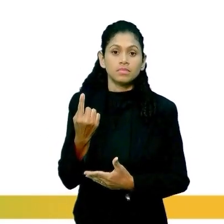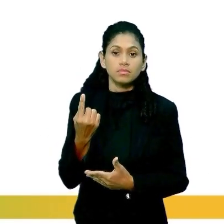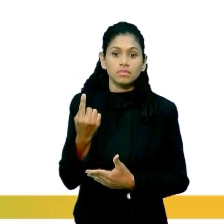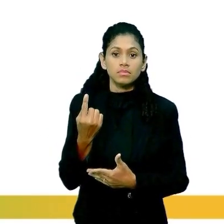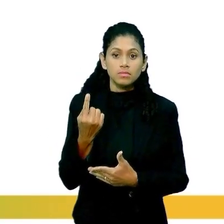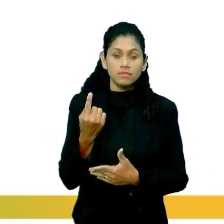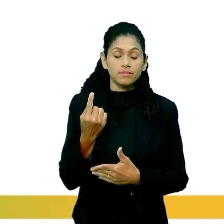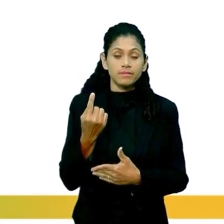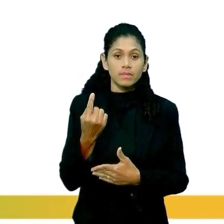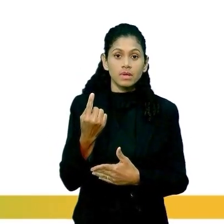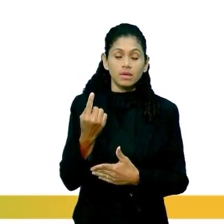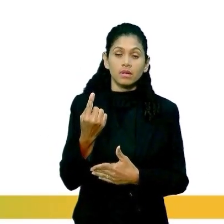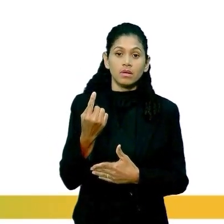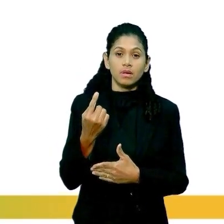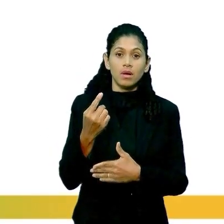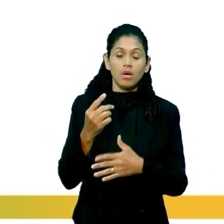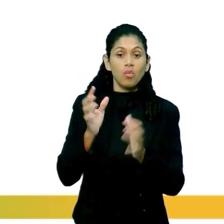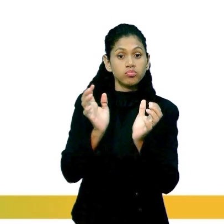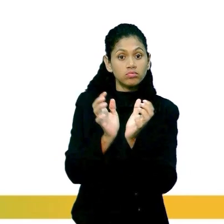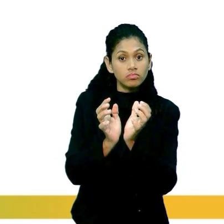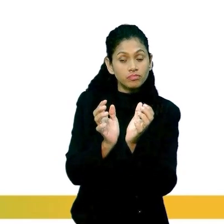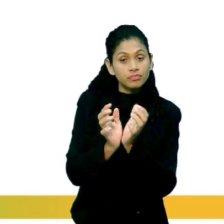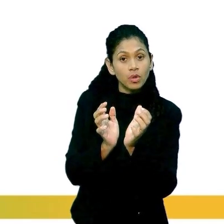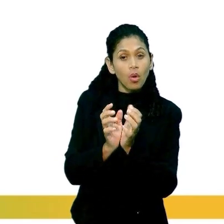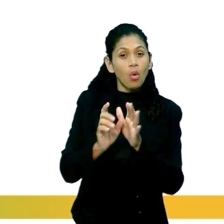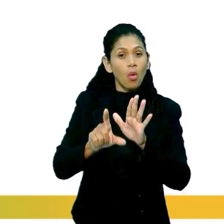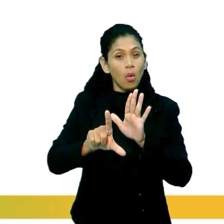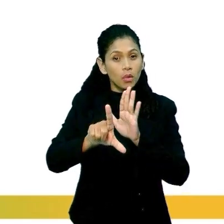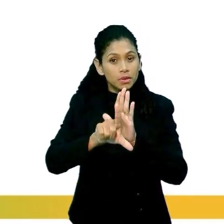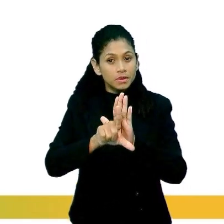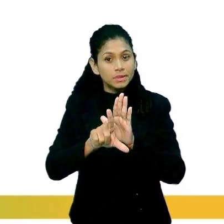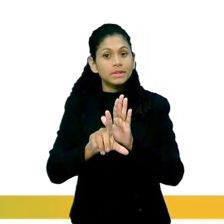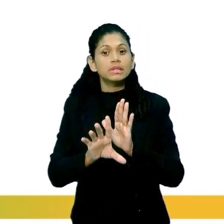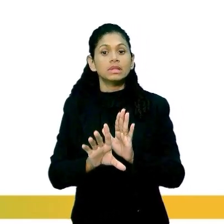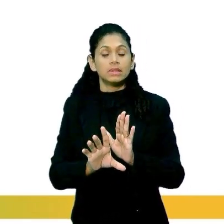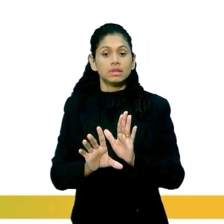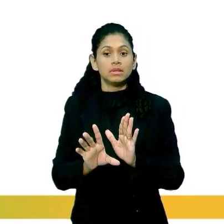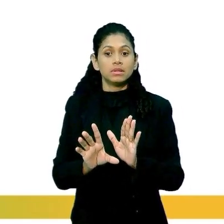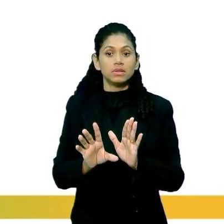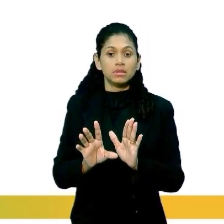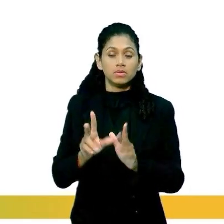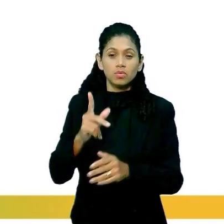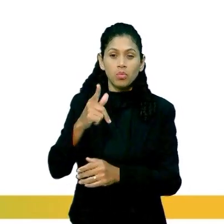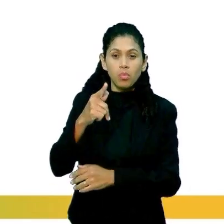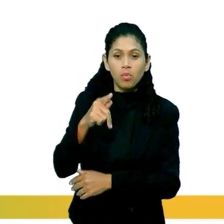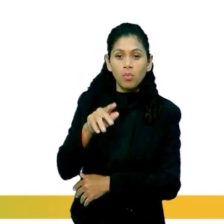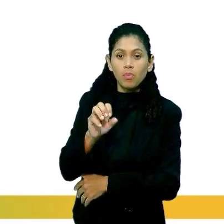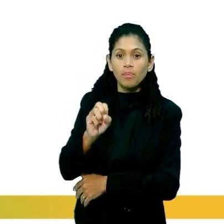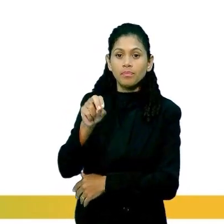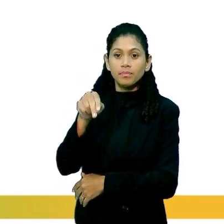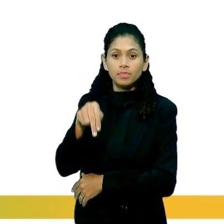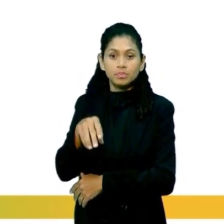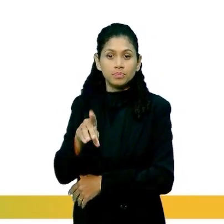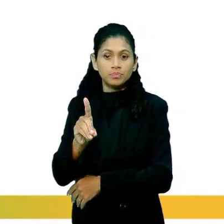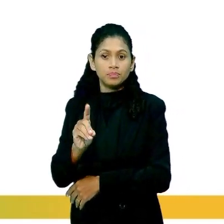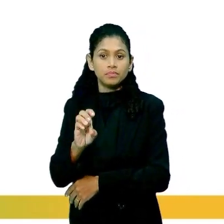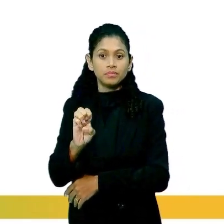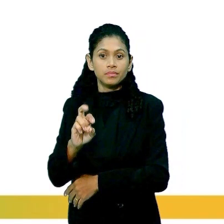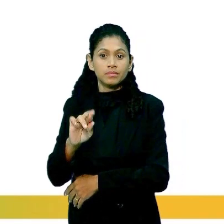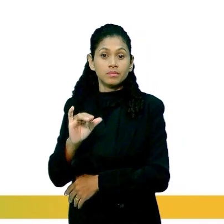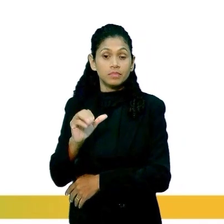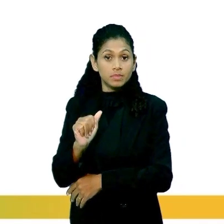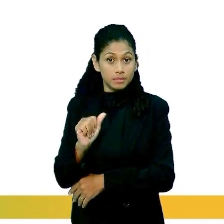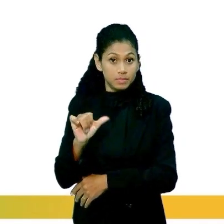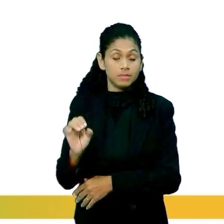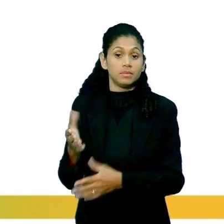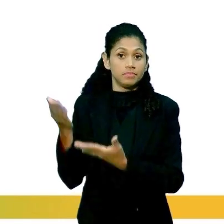formada pelas leis ponderais. Então, nós temos algumas leis ponderais, mas para a gente nos interessa basicamente duas leis, que